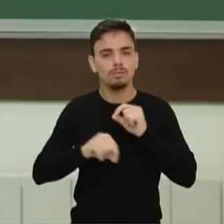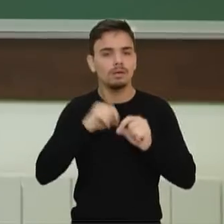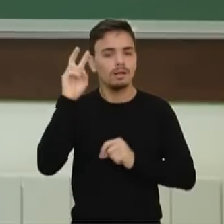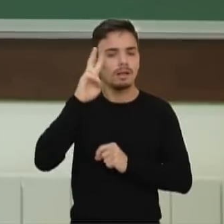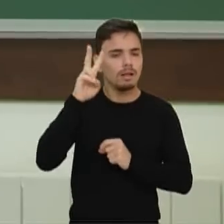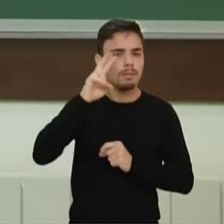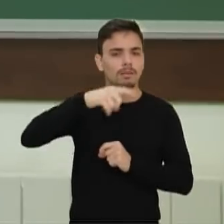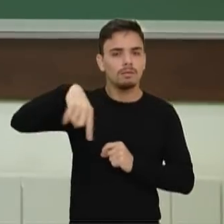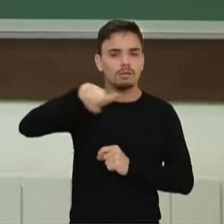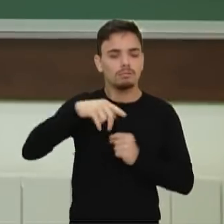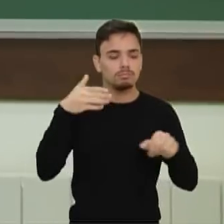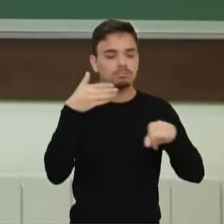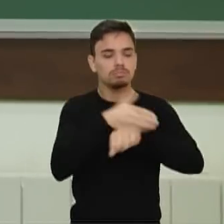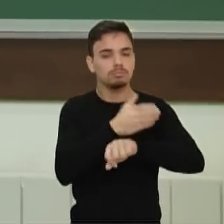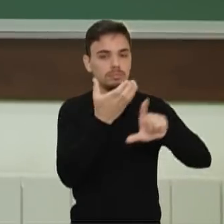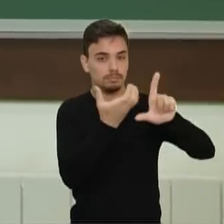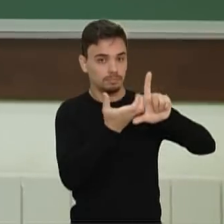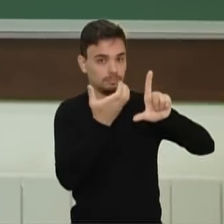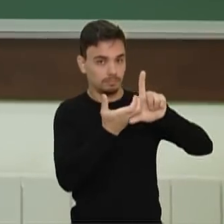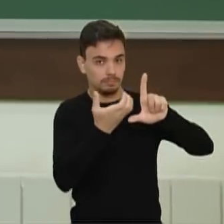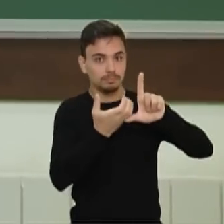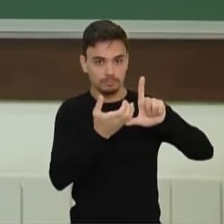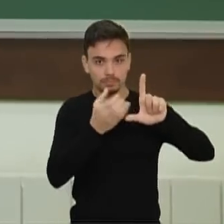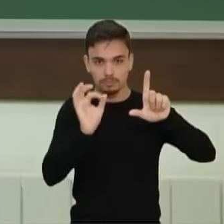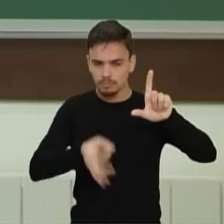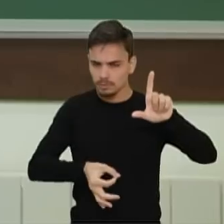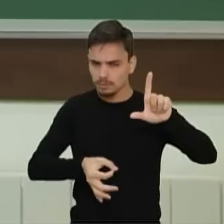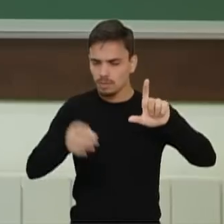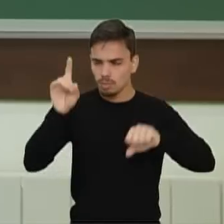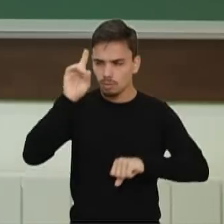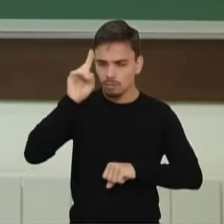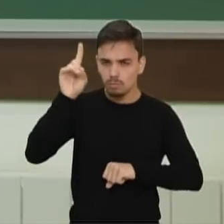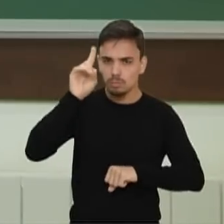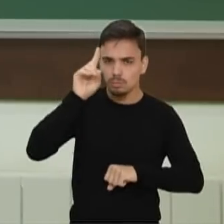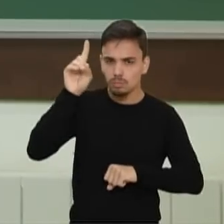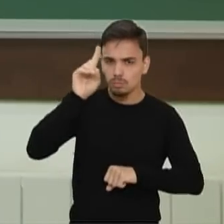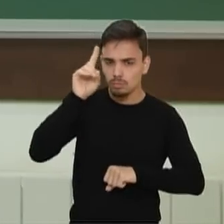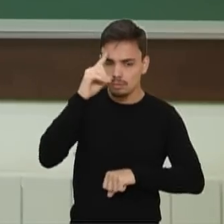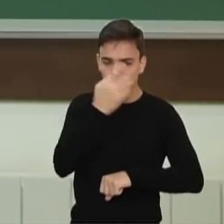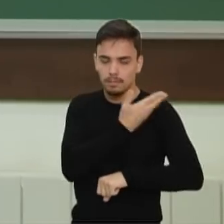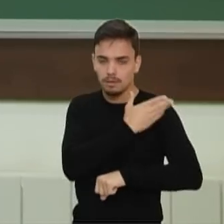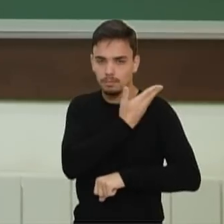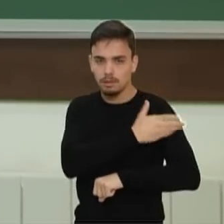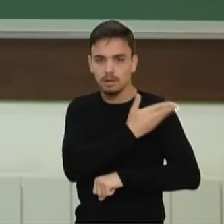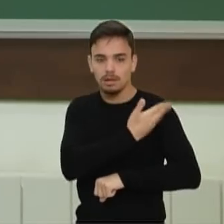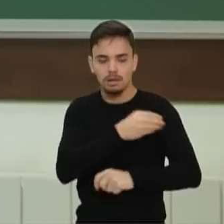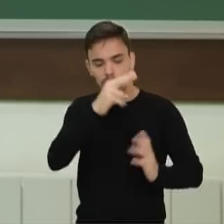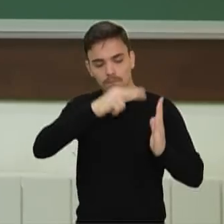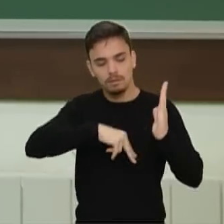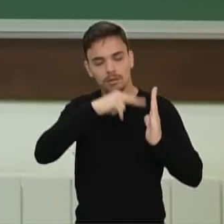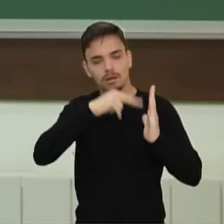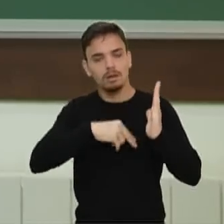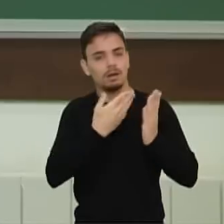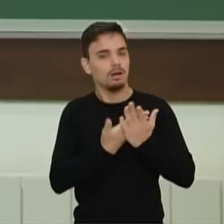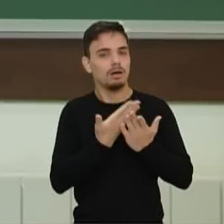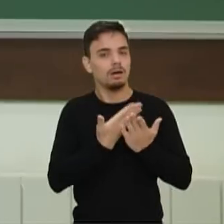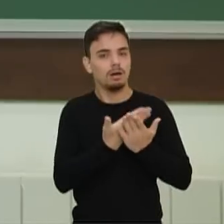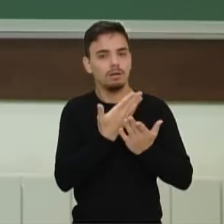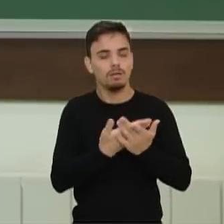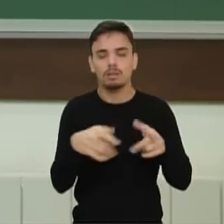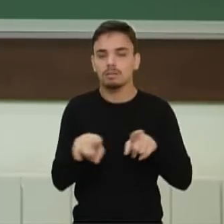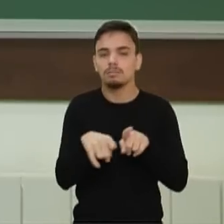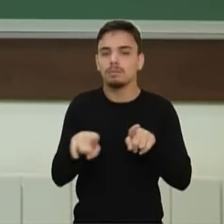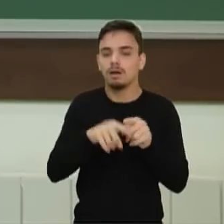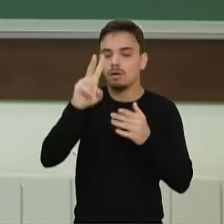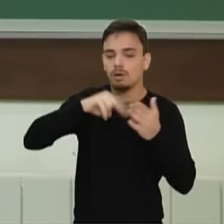Lembrando vocês de acessar o Classroom todos os dias, verificar ali as aulas, né?